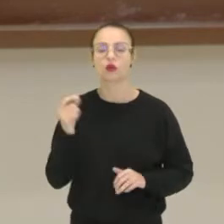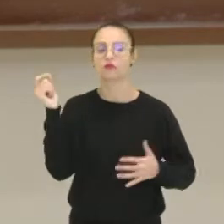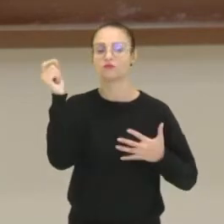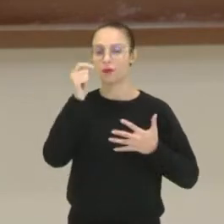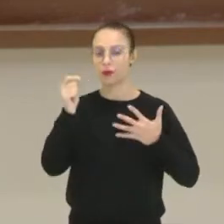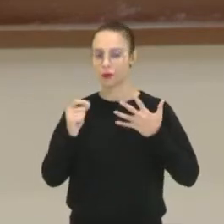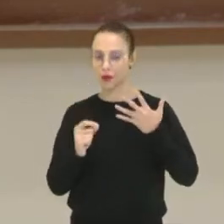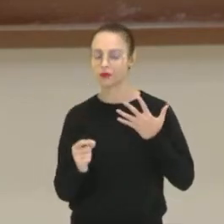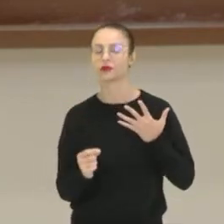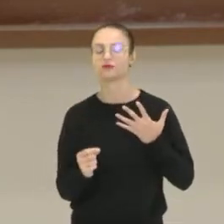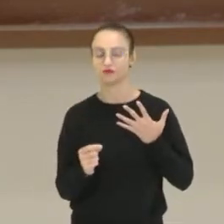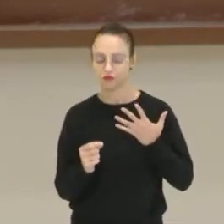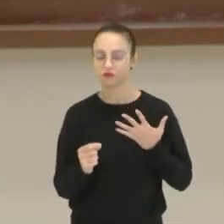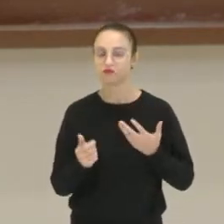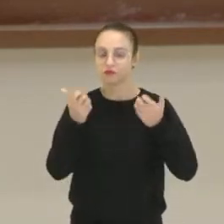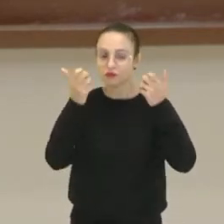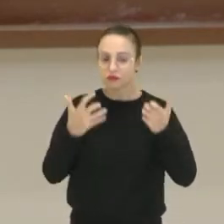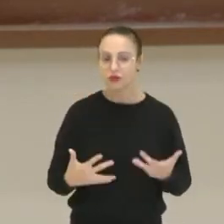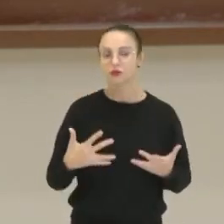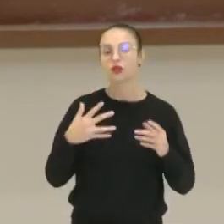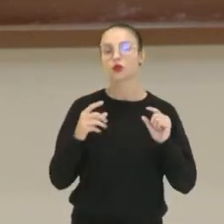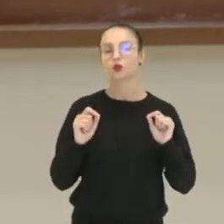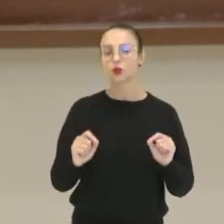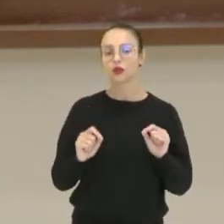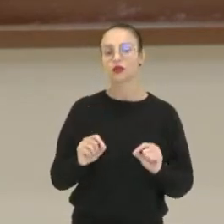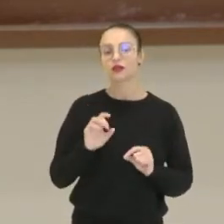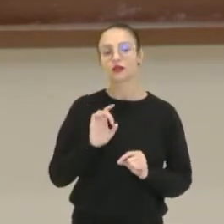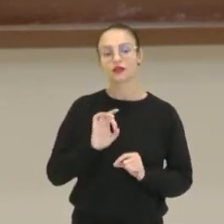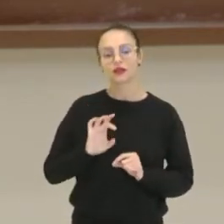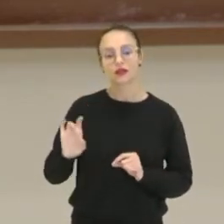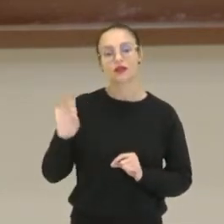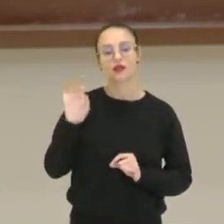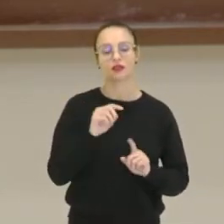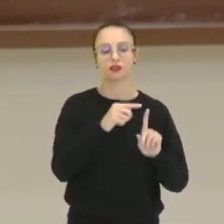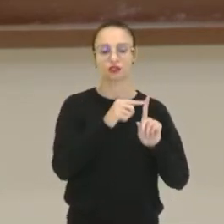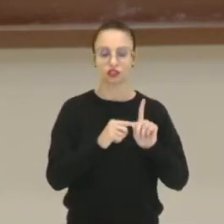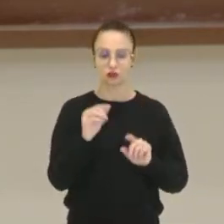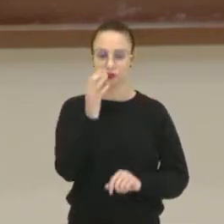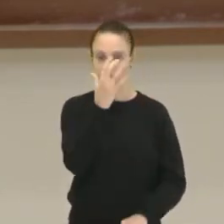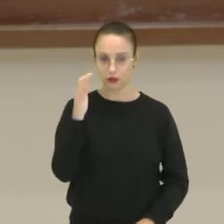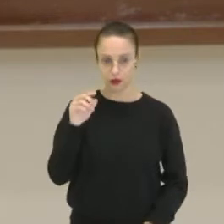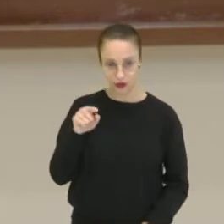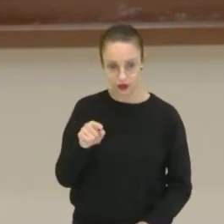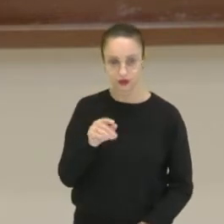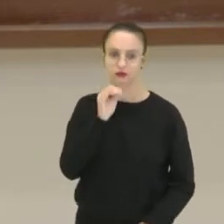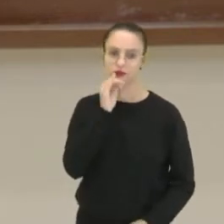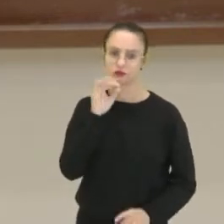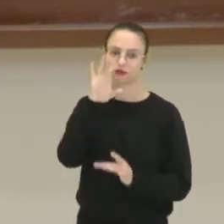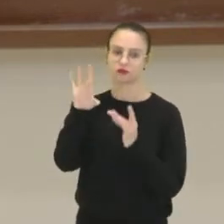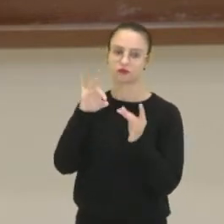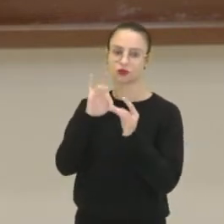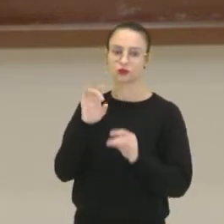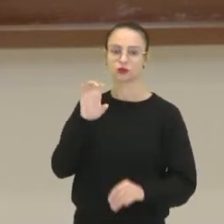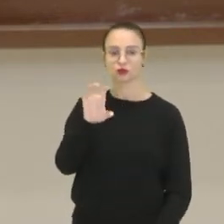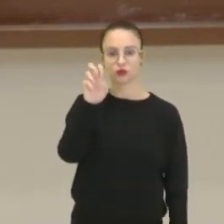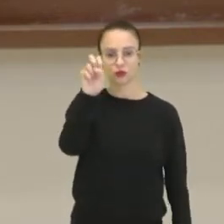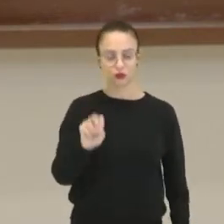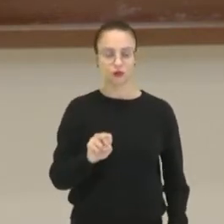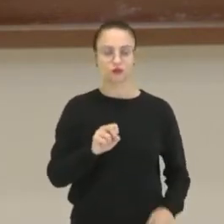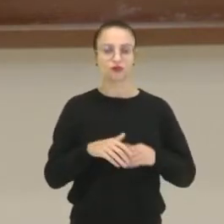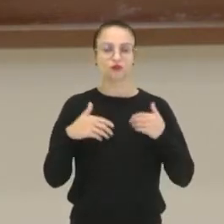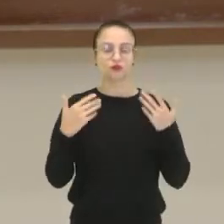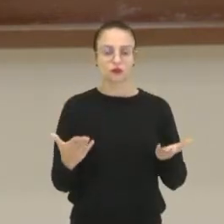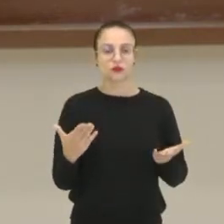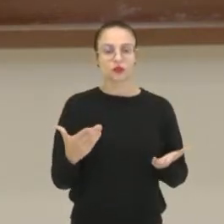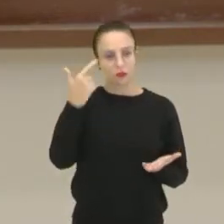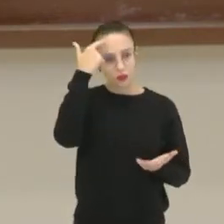usamos para definir ou estabelecer cada tipo climático. E nesse caso específico, vamos falar da região sul, né? Então,